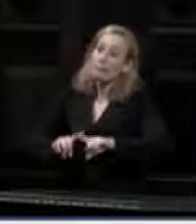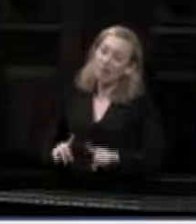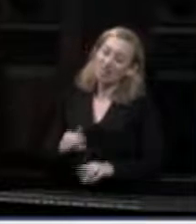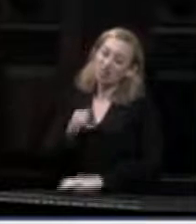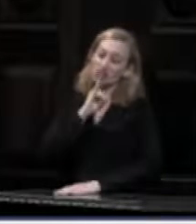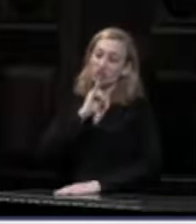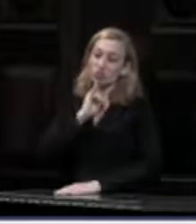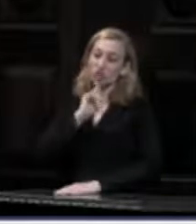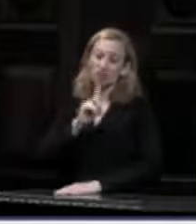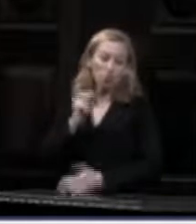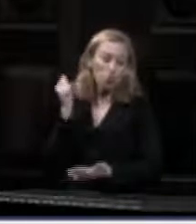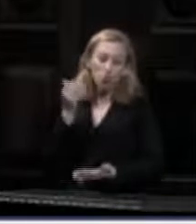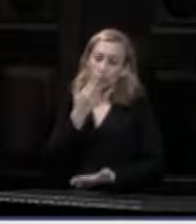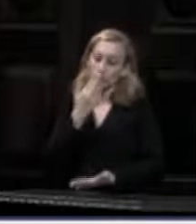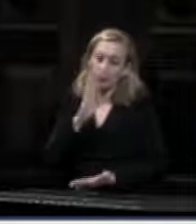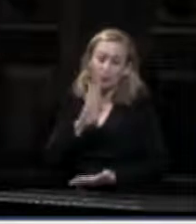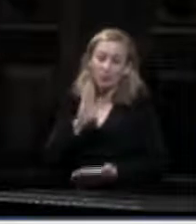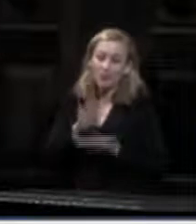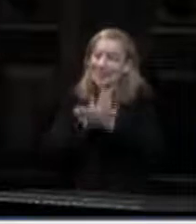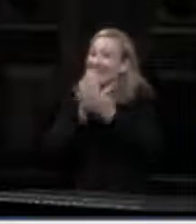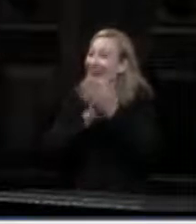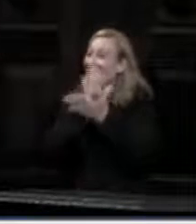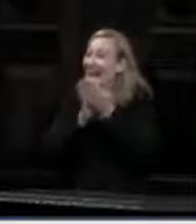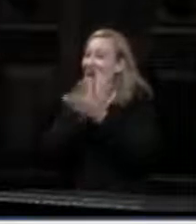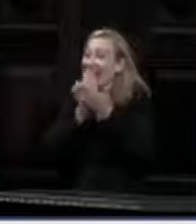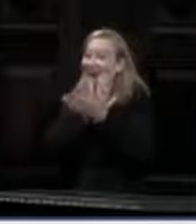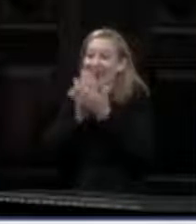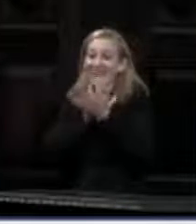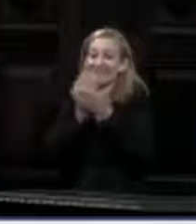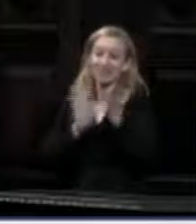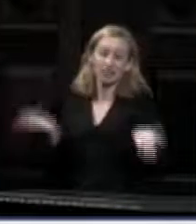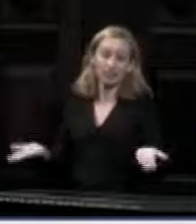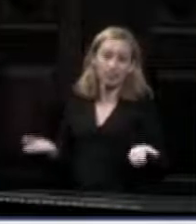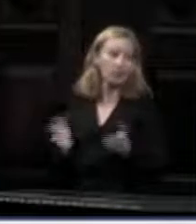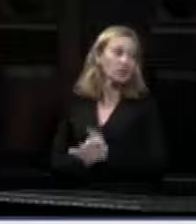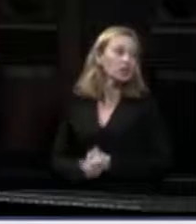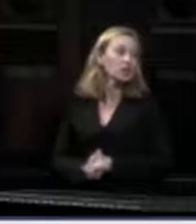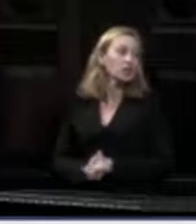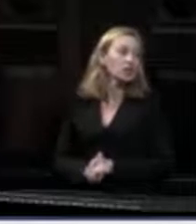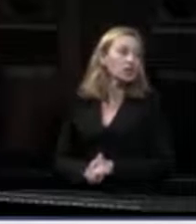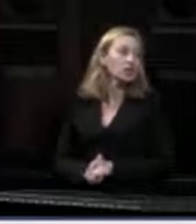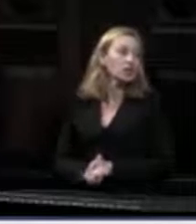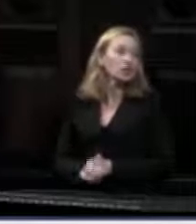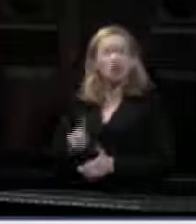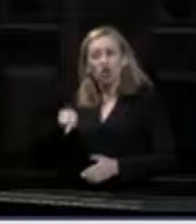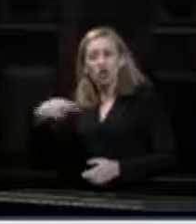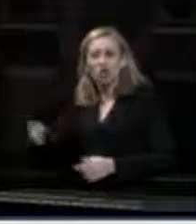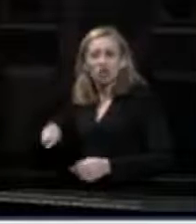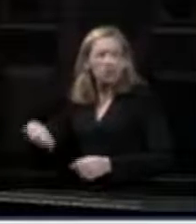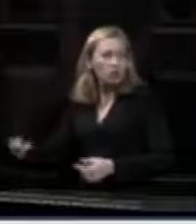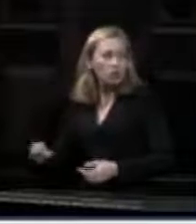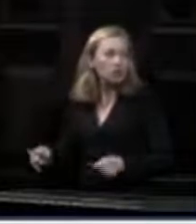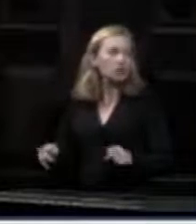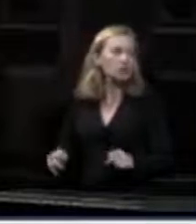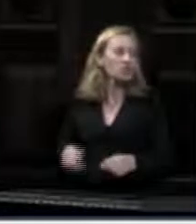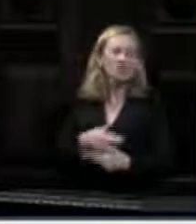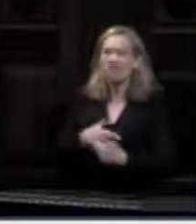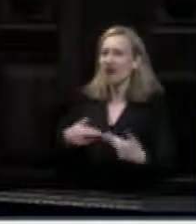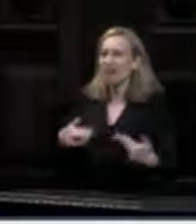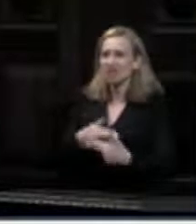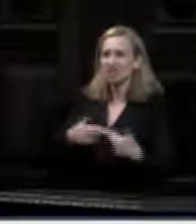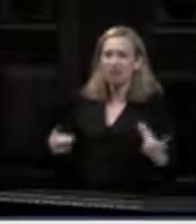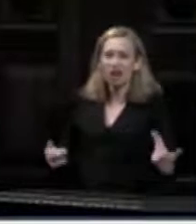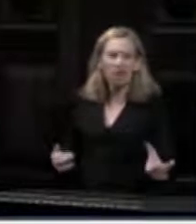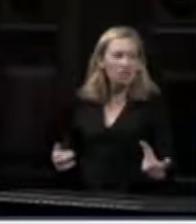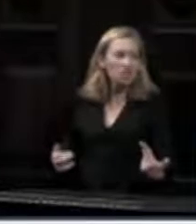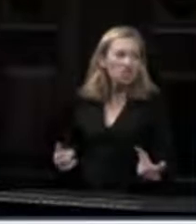não cumpriu. E outras obras que foram paralisadas, como no Chico City, obras essas que têm dinheiro,